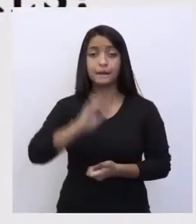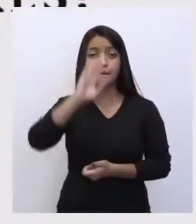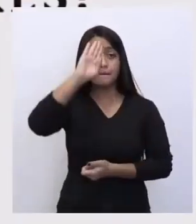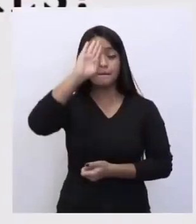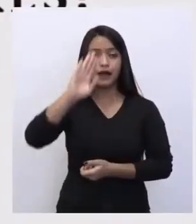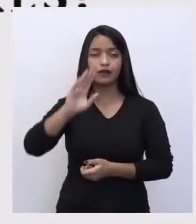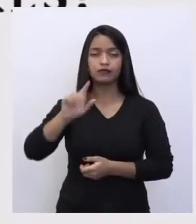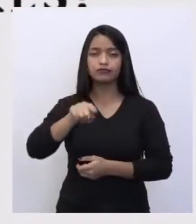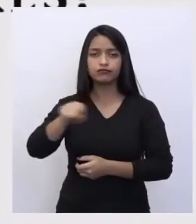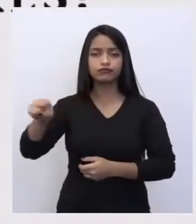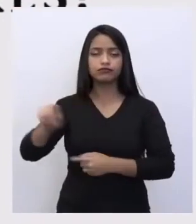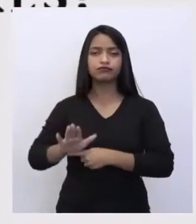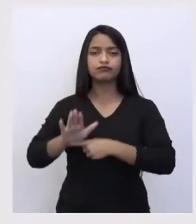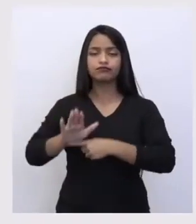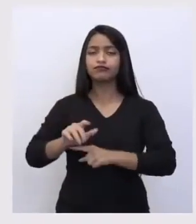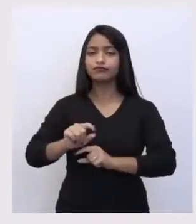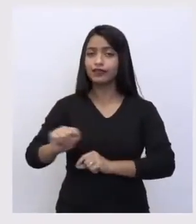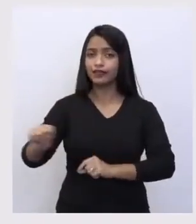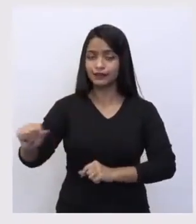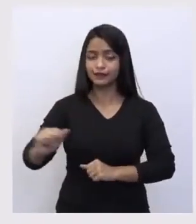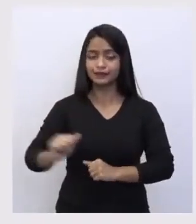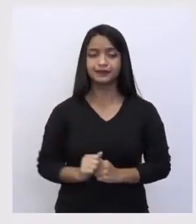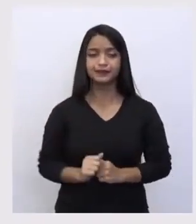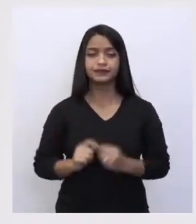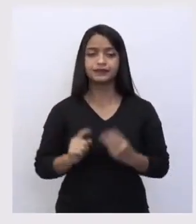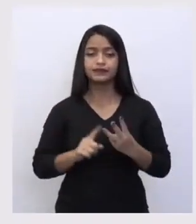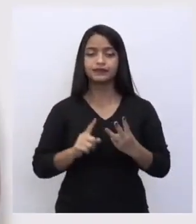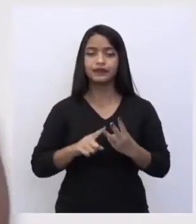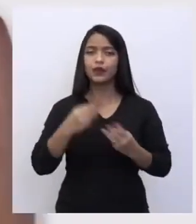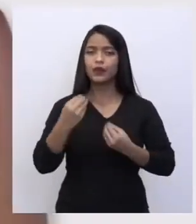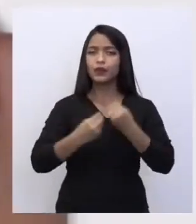história? E como se aplica a valoração?